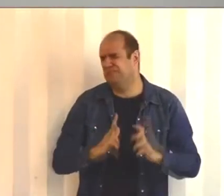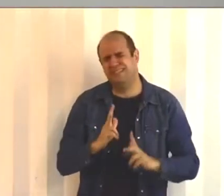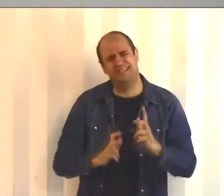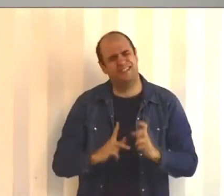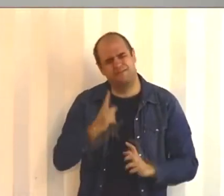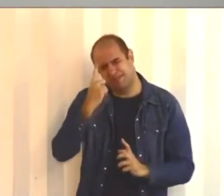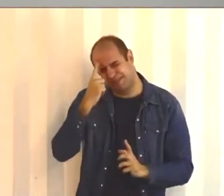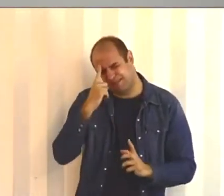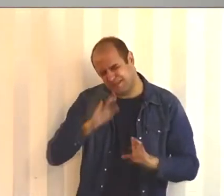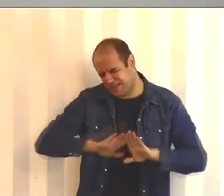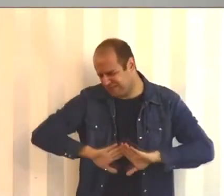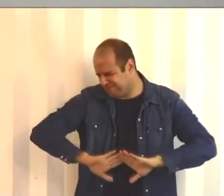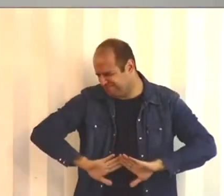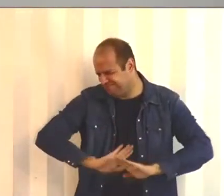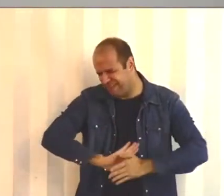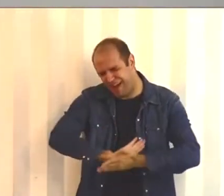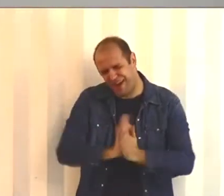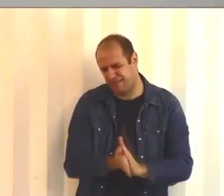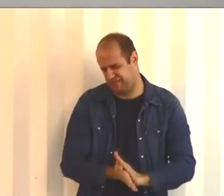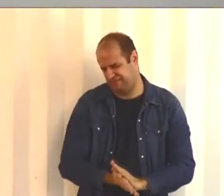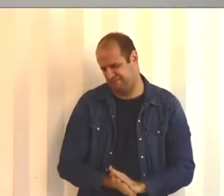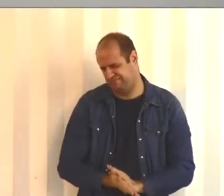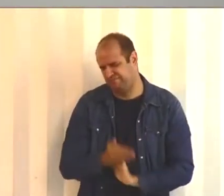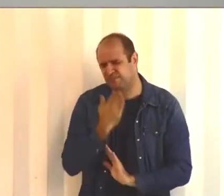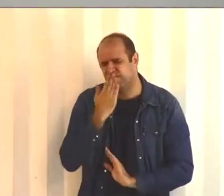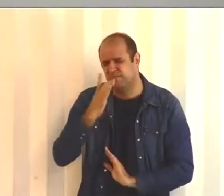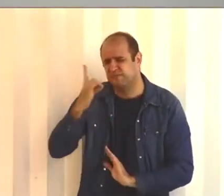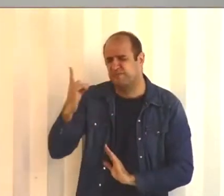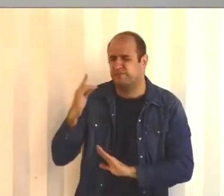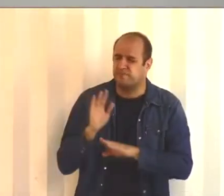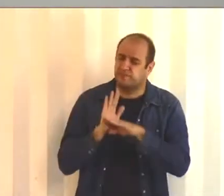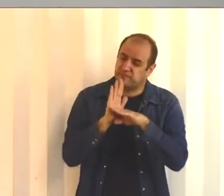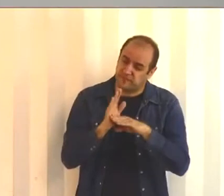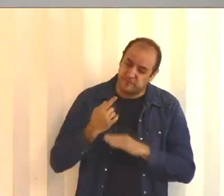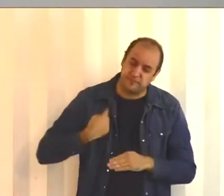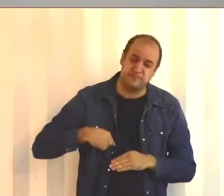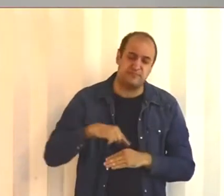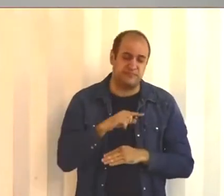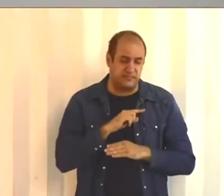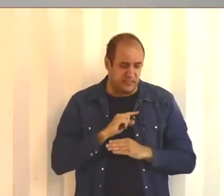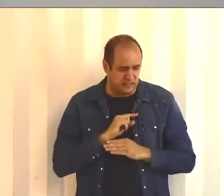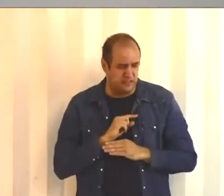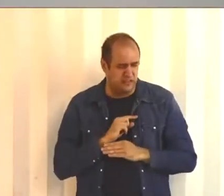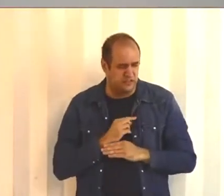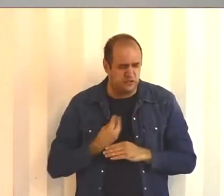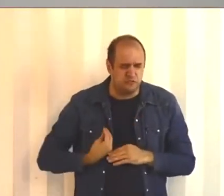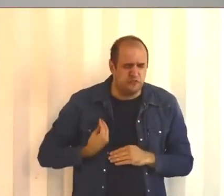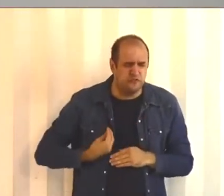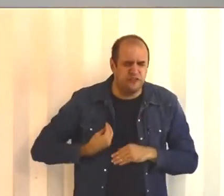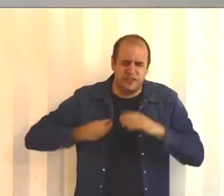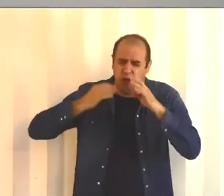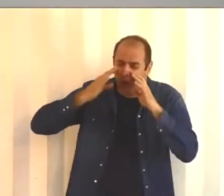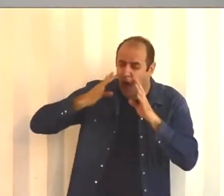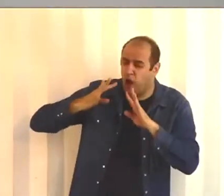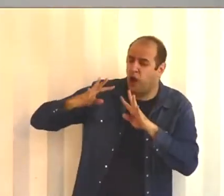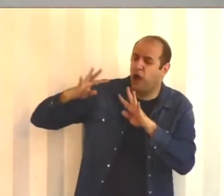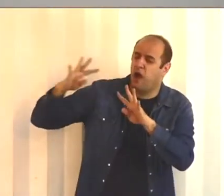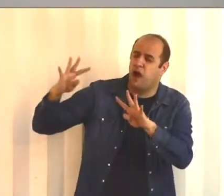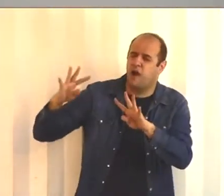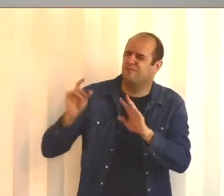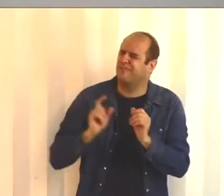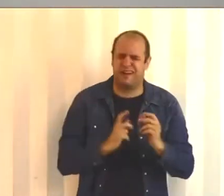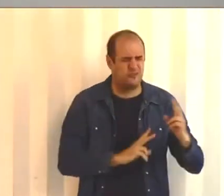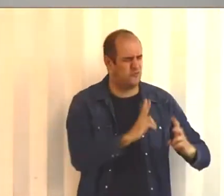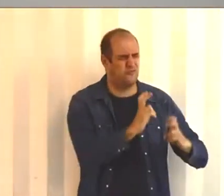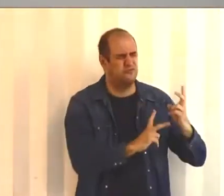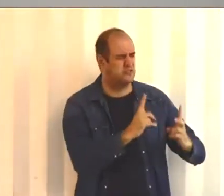de pensamentos. Ajuda-nos, Senhor, a caminharmos sob a Tua voz e não numa algazarra dentro de casa em que cada um